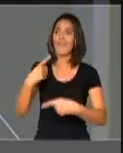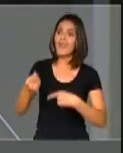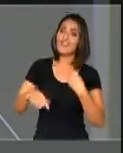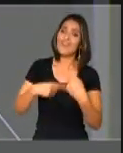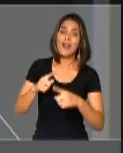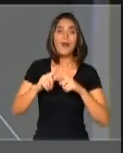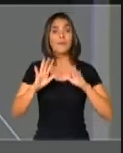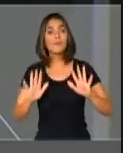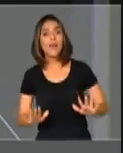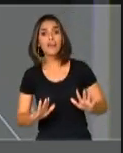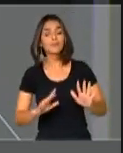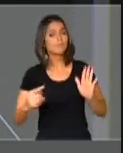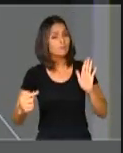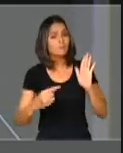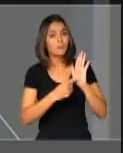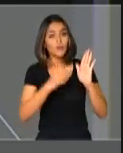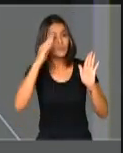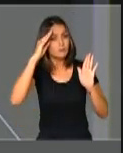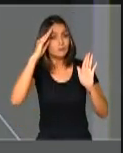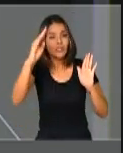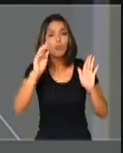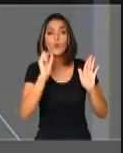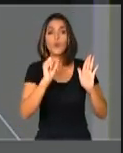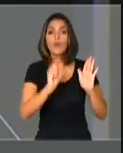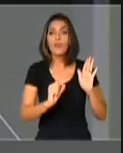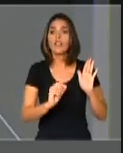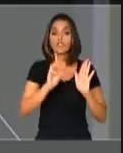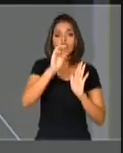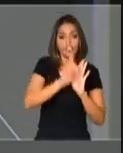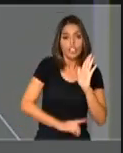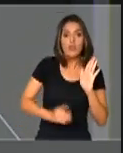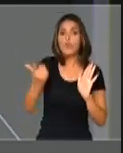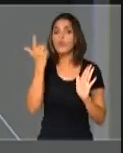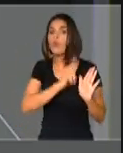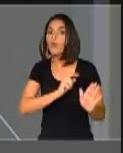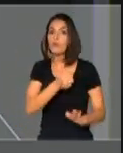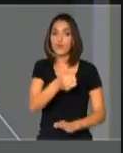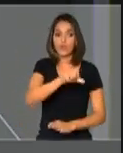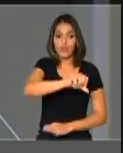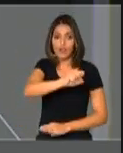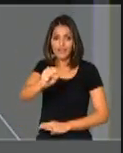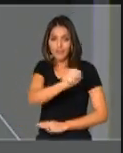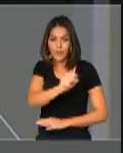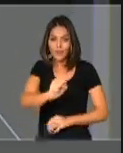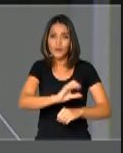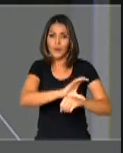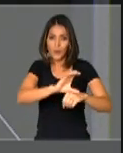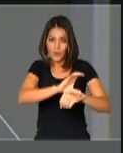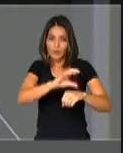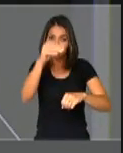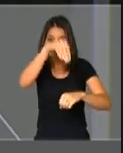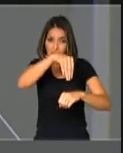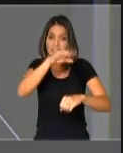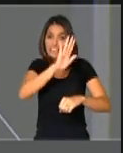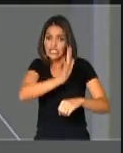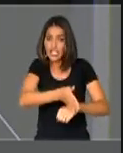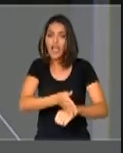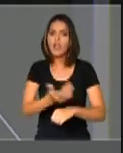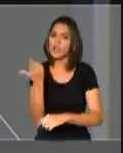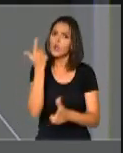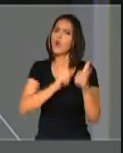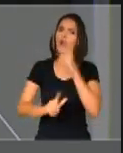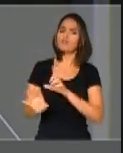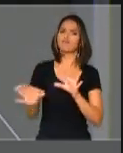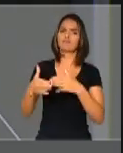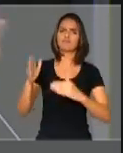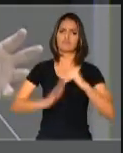que é a questão da retirada dos direitos conquistados desde 1988 pela classe trabalhadora desse país.